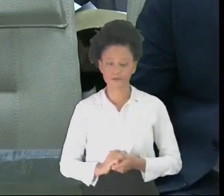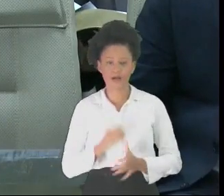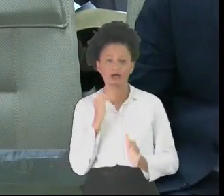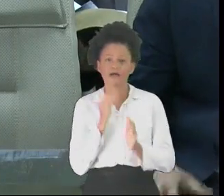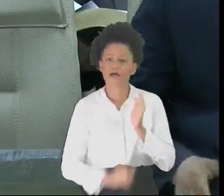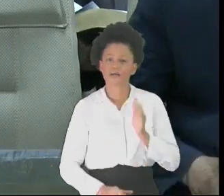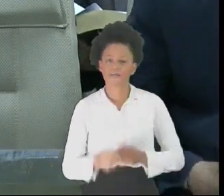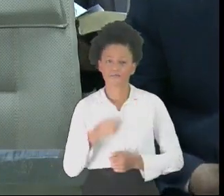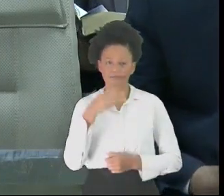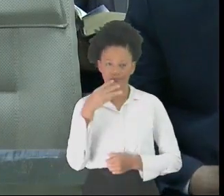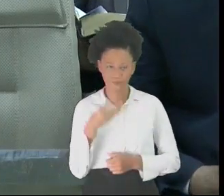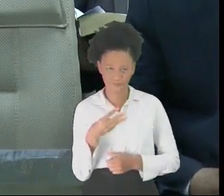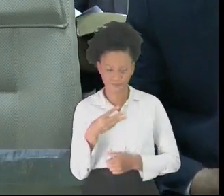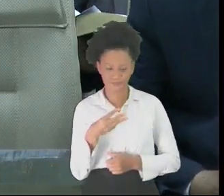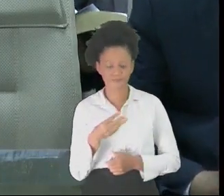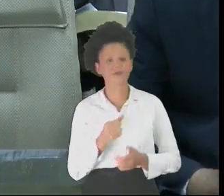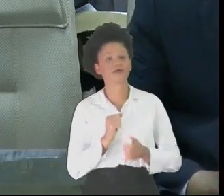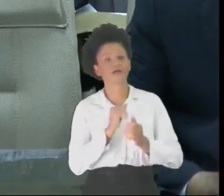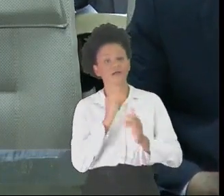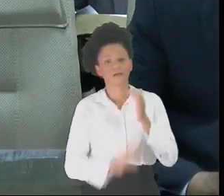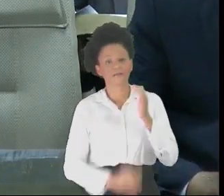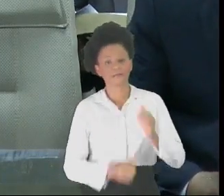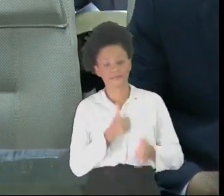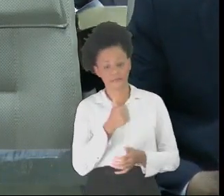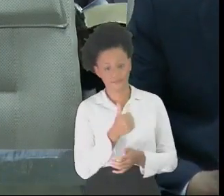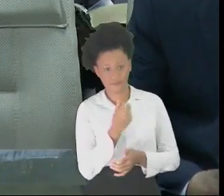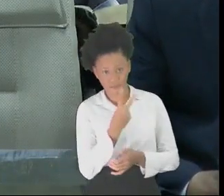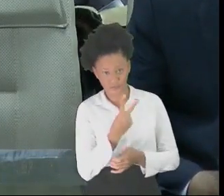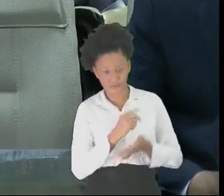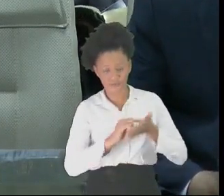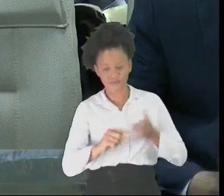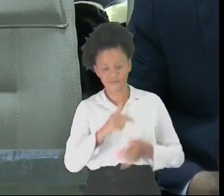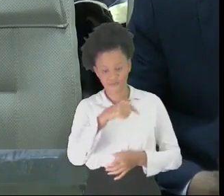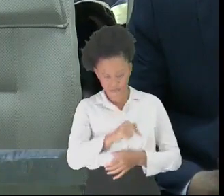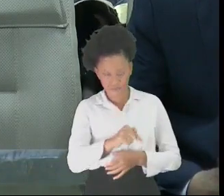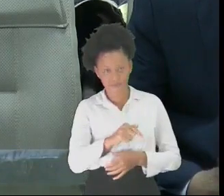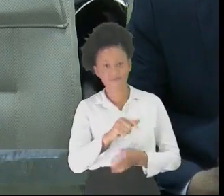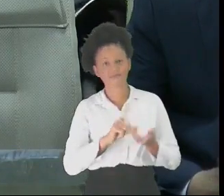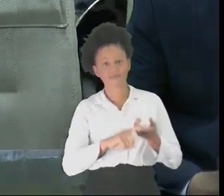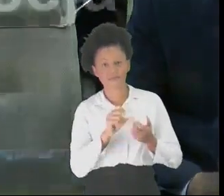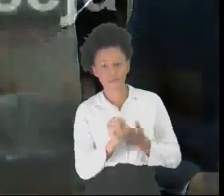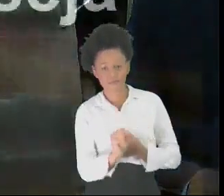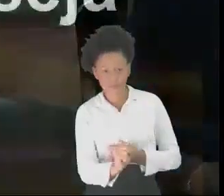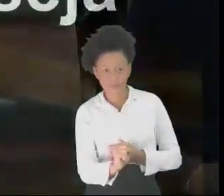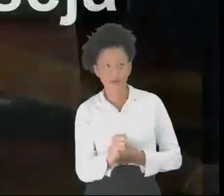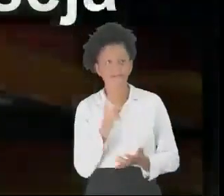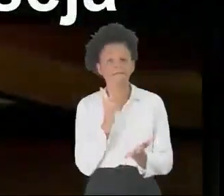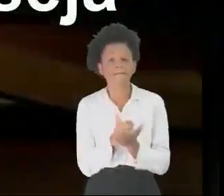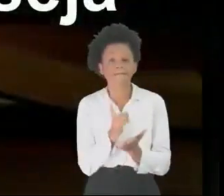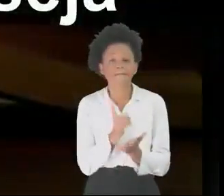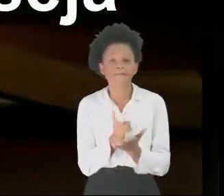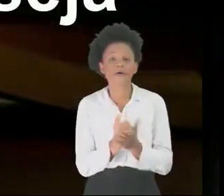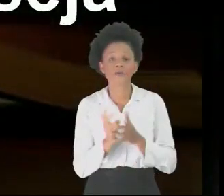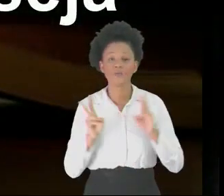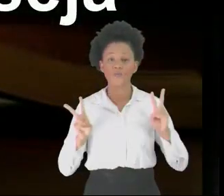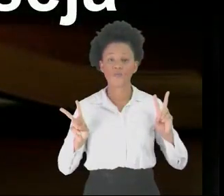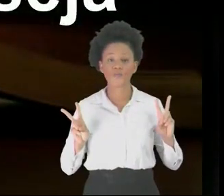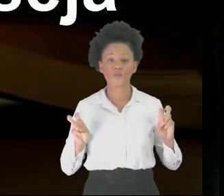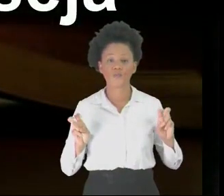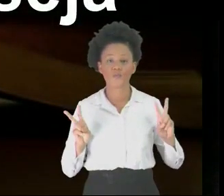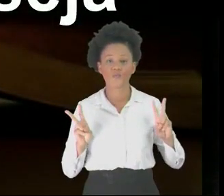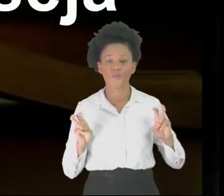Capítulo 3, capítulo 2, versículos 7 e 8. Para continuar o assunto